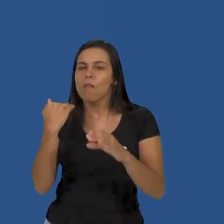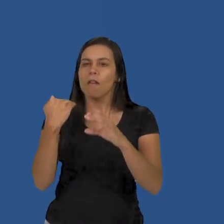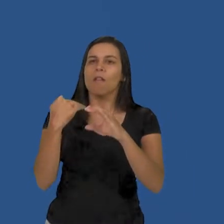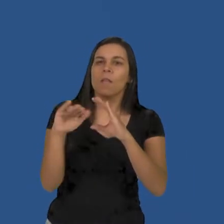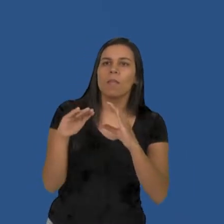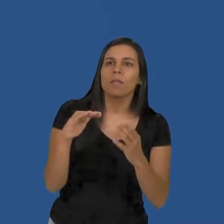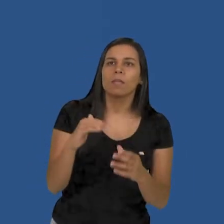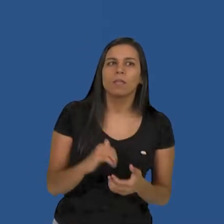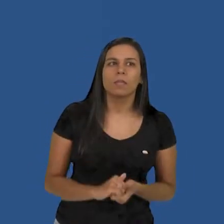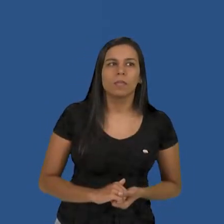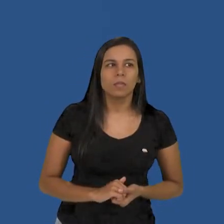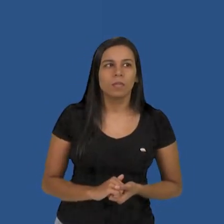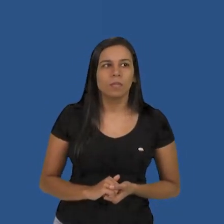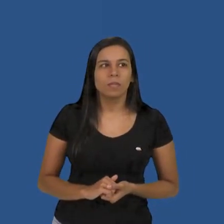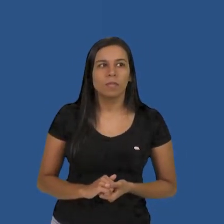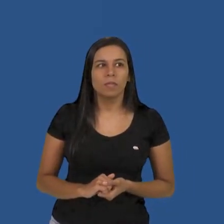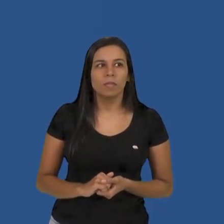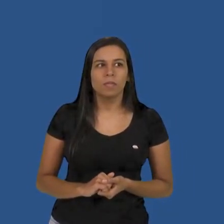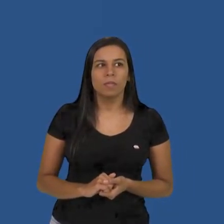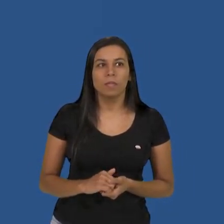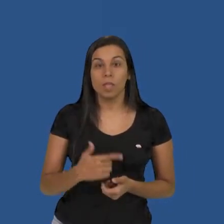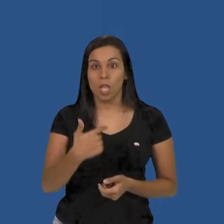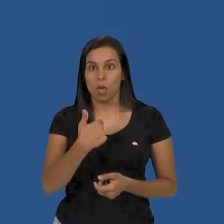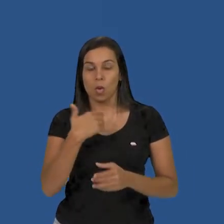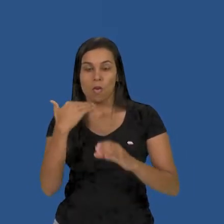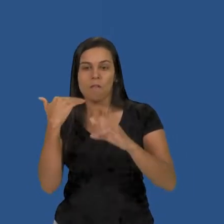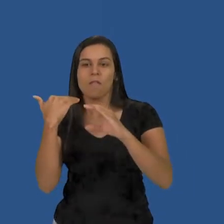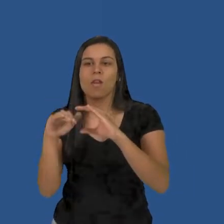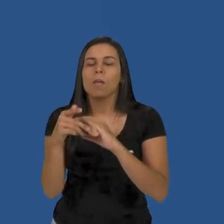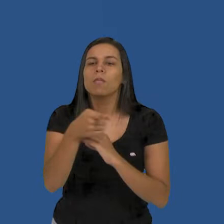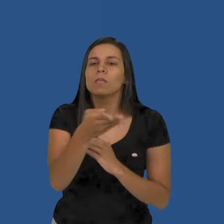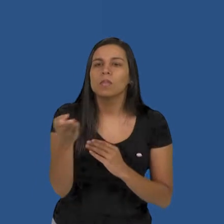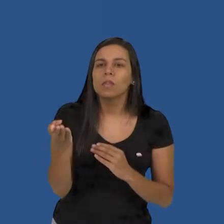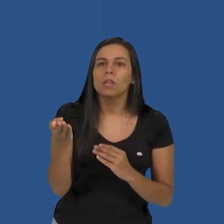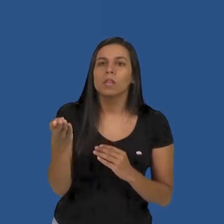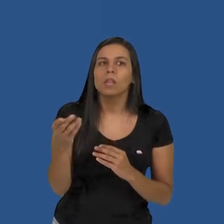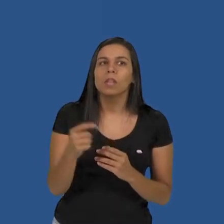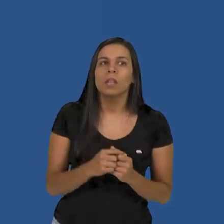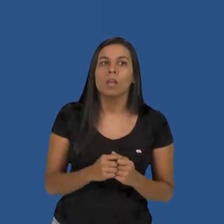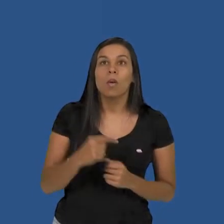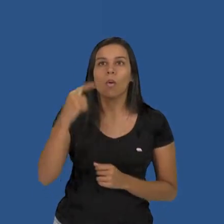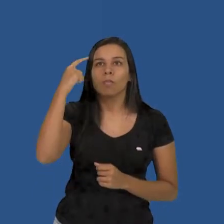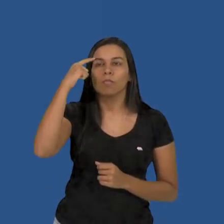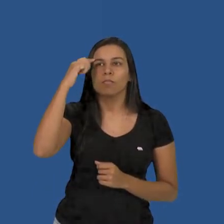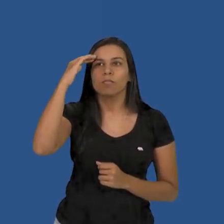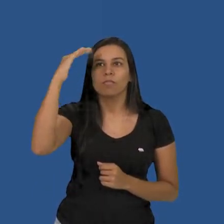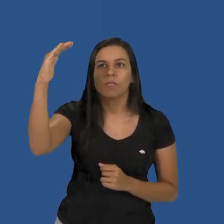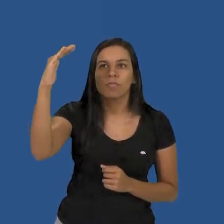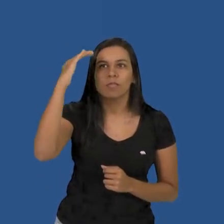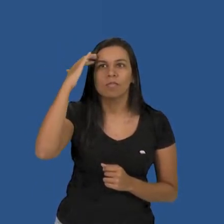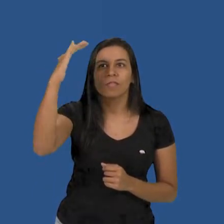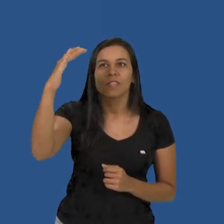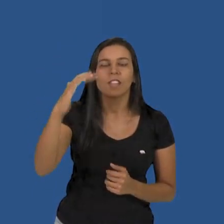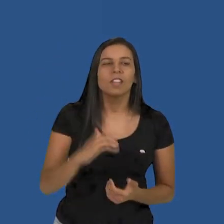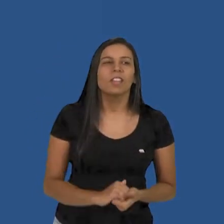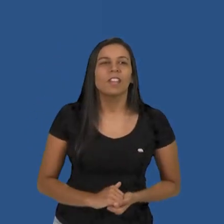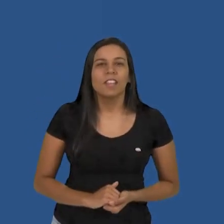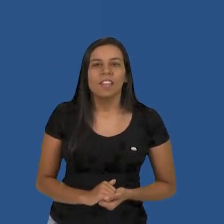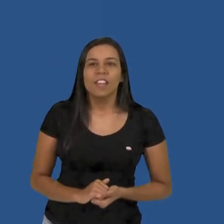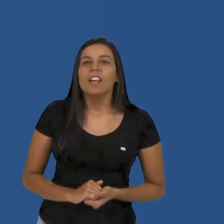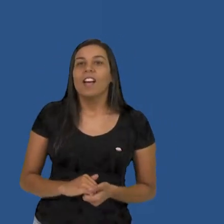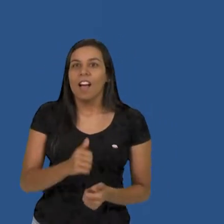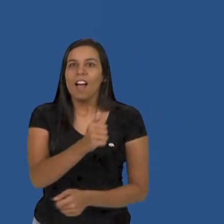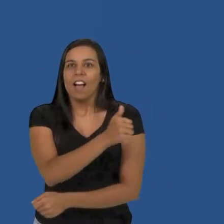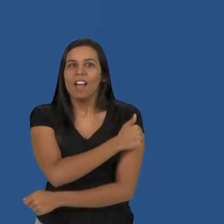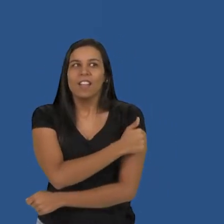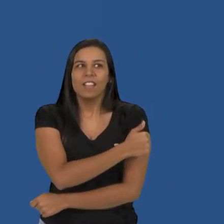eu, lembra do futuro? O eu vou enviar para você telepaticamente. Então, a aluna deixou